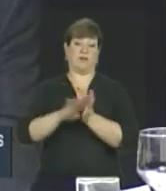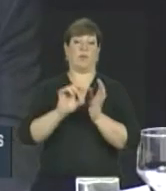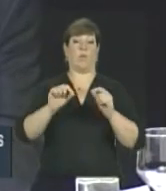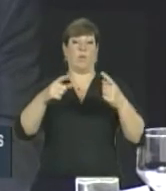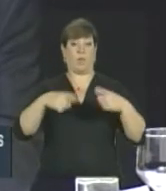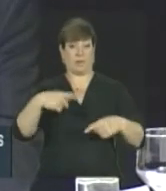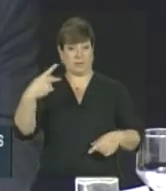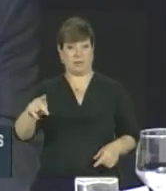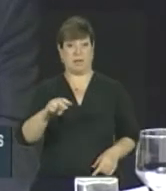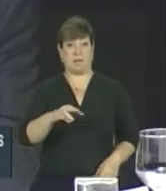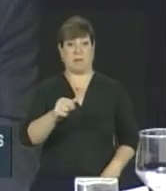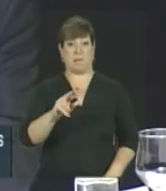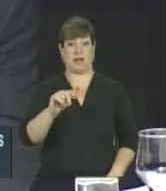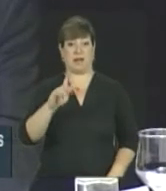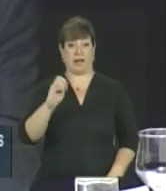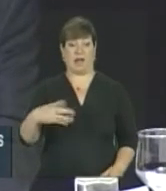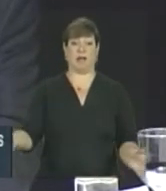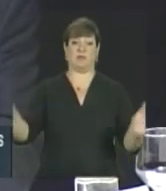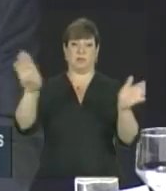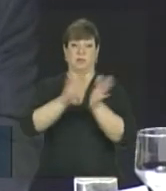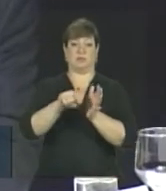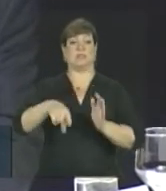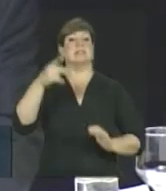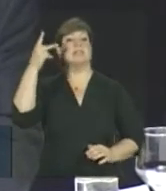aqui para